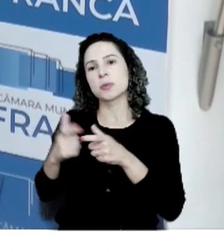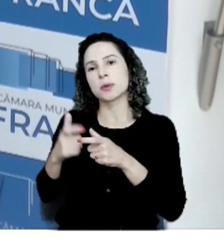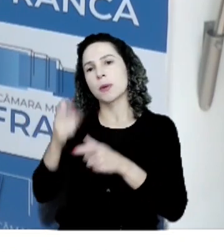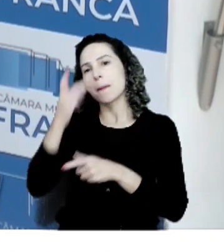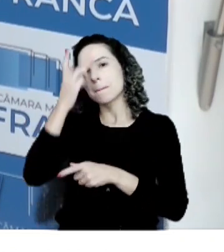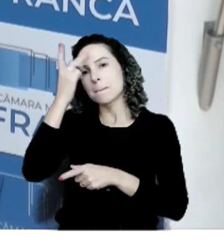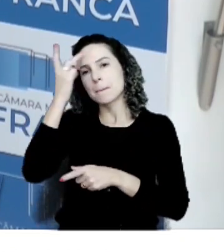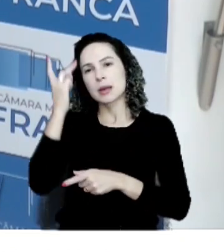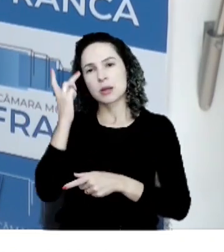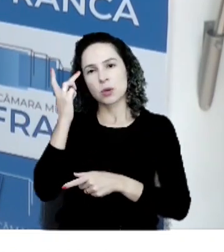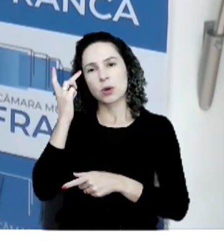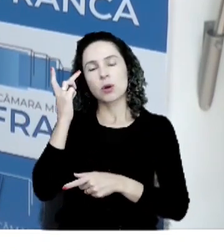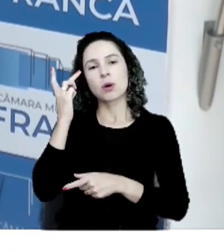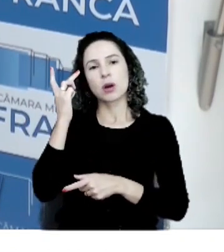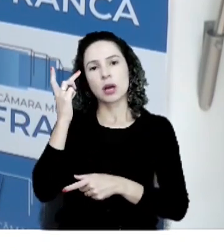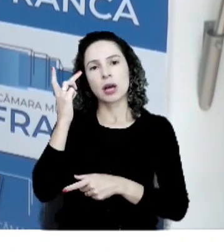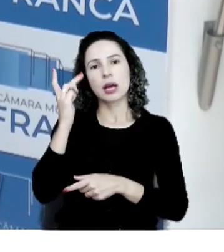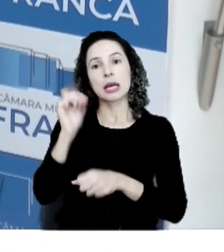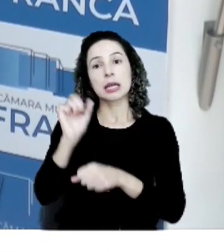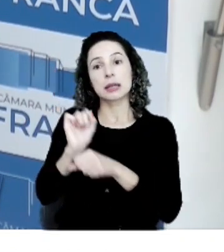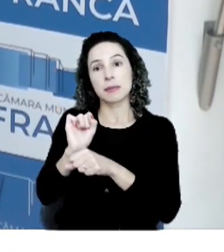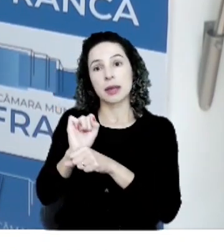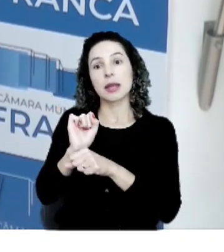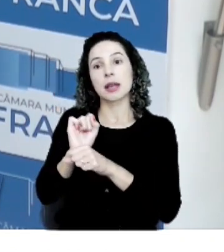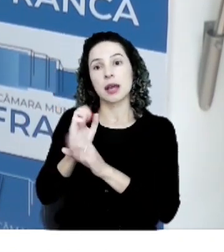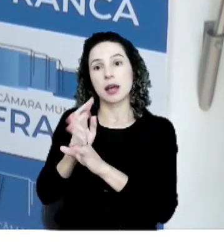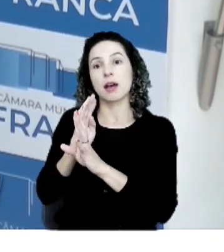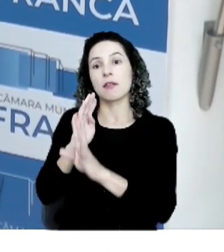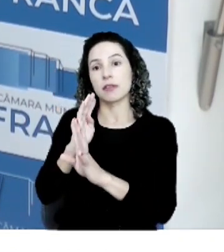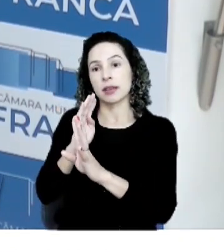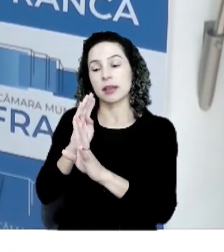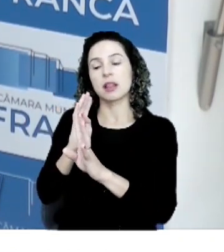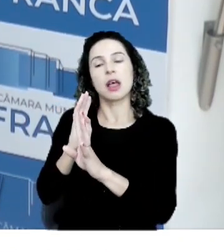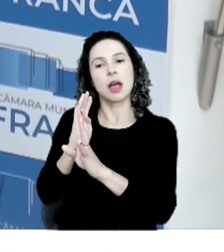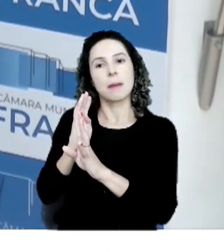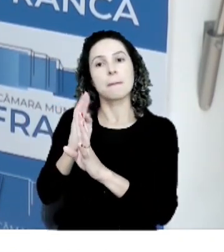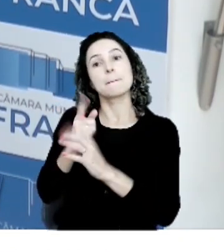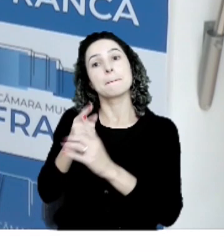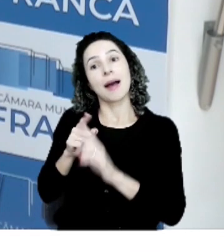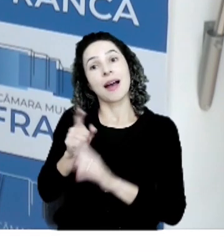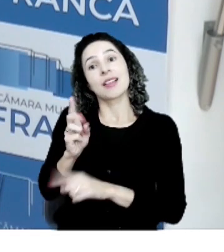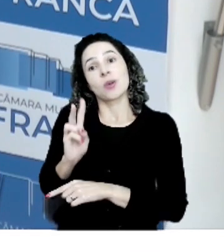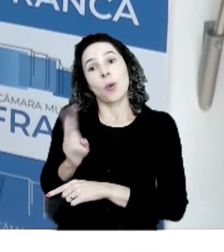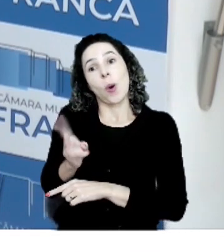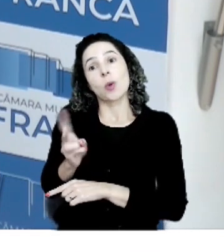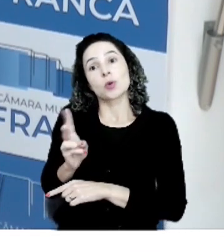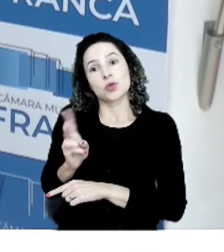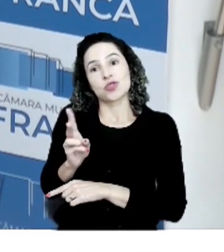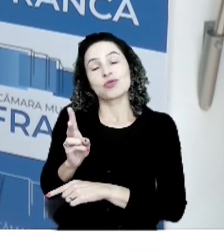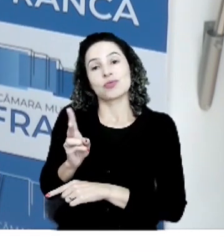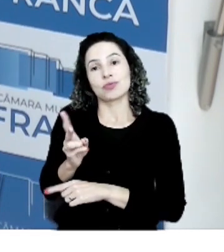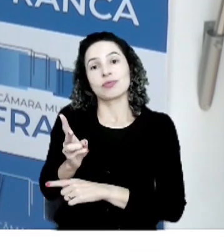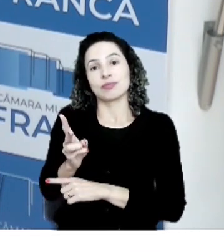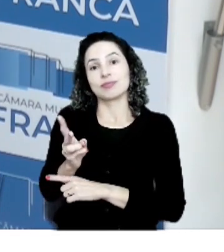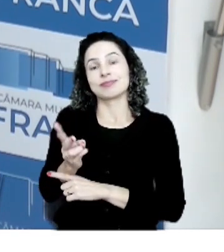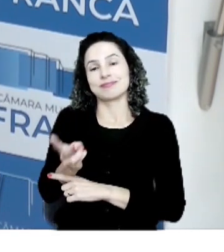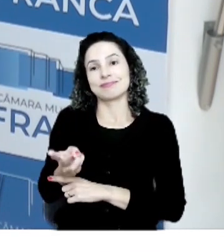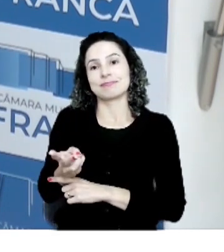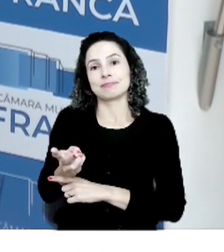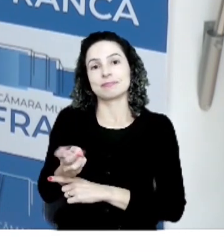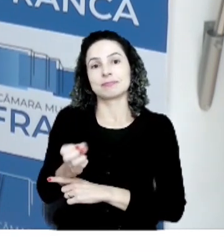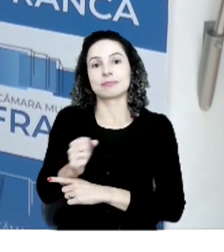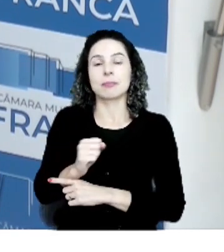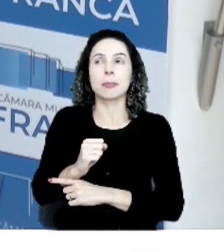pessoas aguardando vaga, mas ainda continua inaceitável. Então,